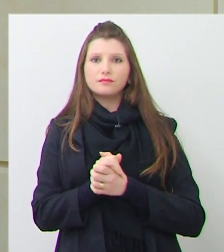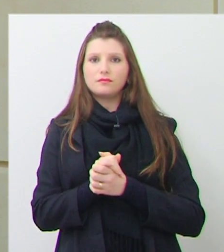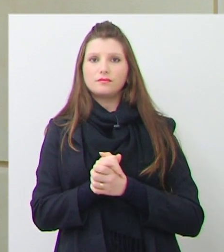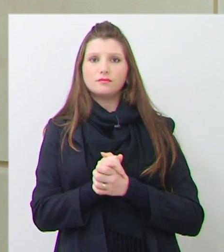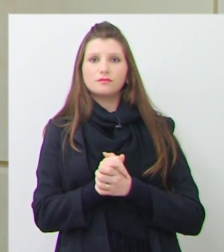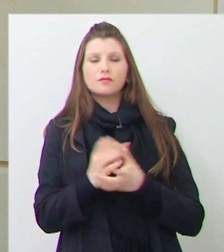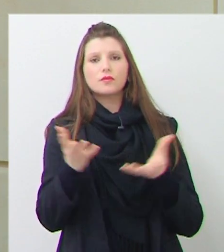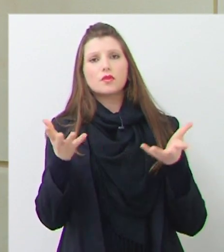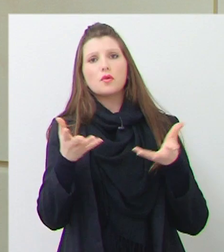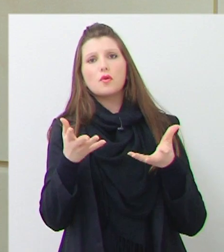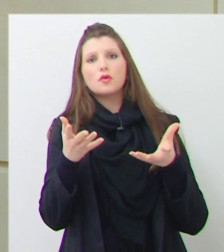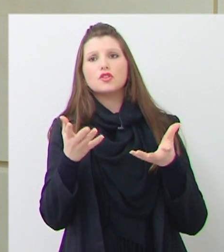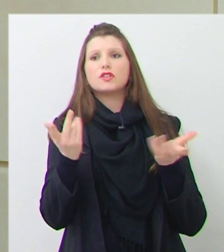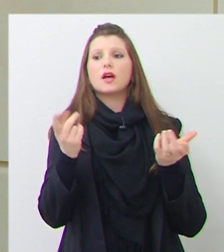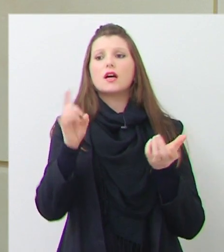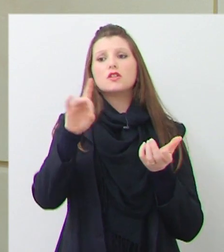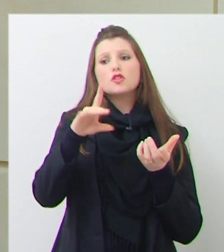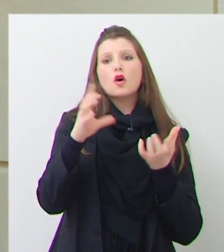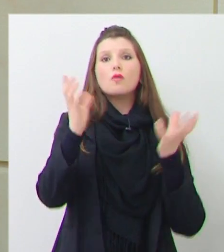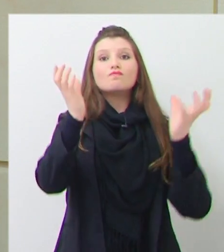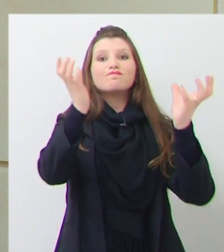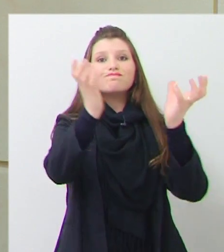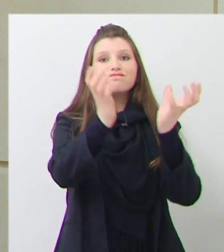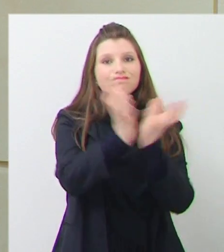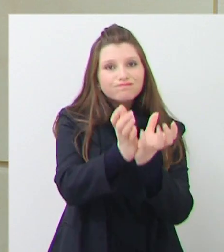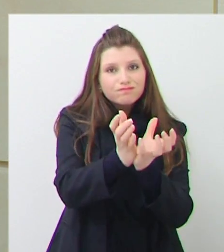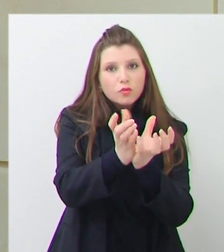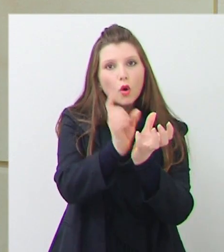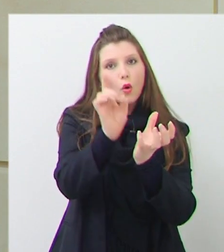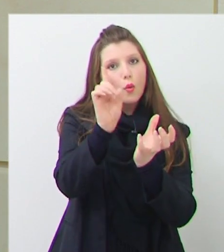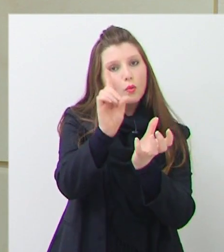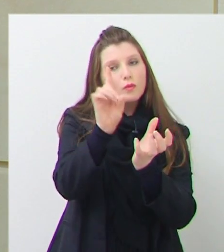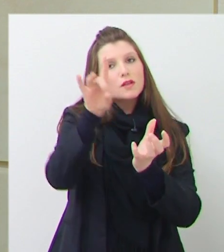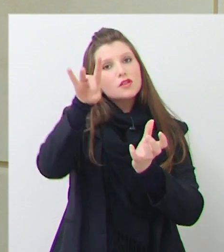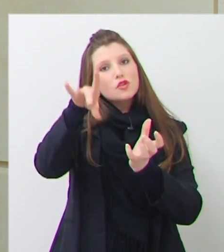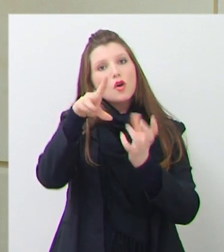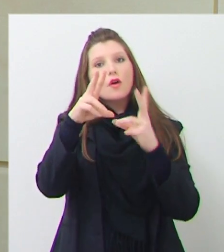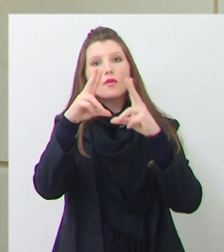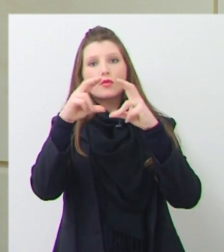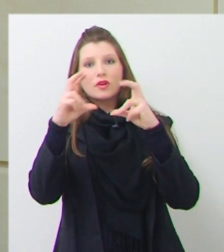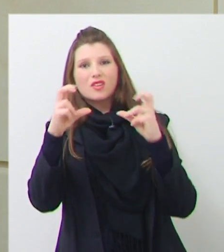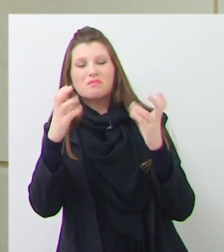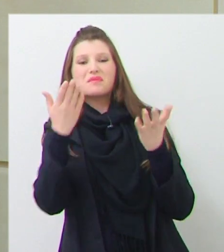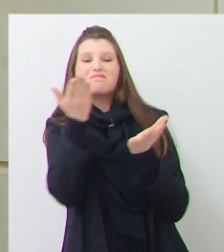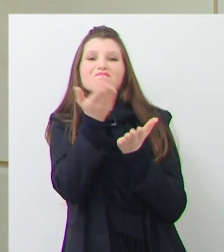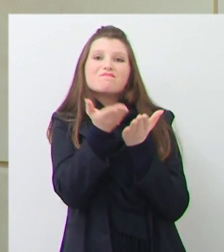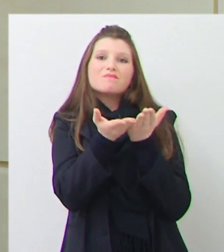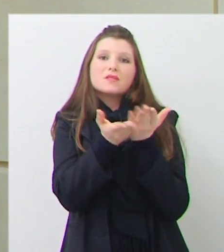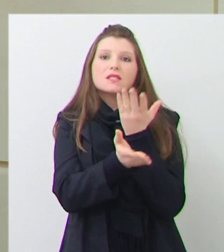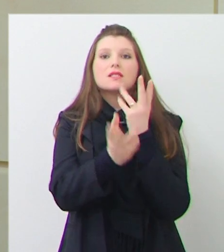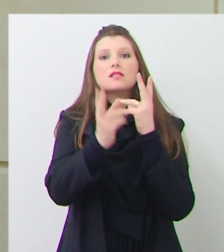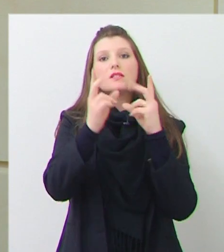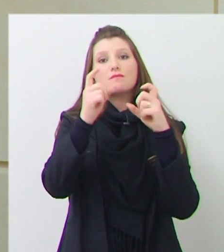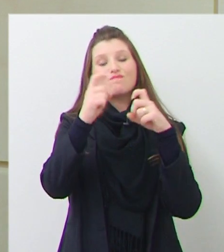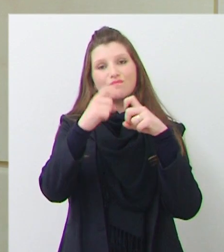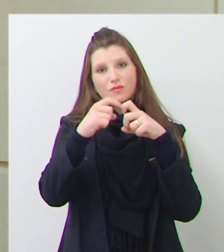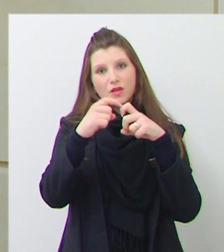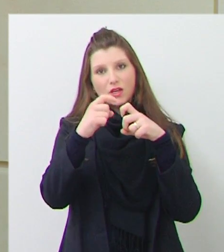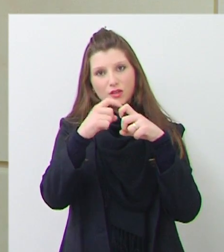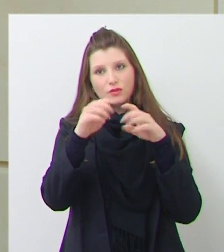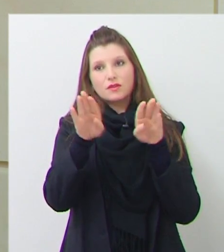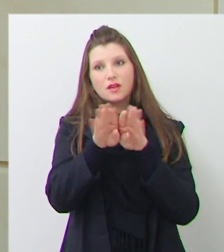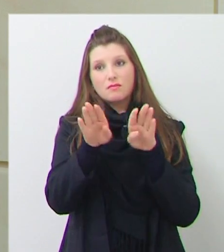Centralizando em apenas uma central em Florianópolis, além da perda de médicos, a questão da falta